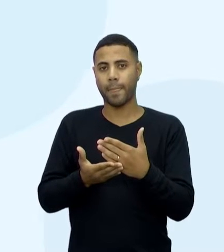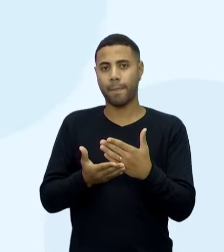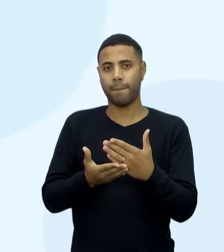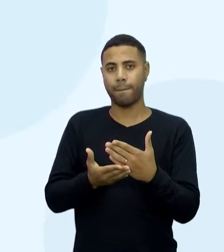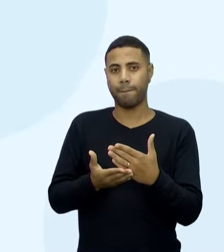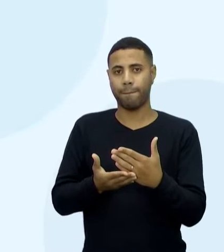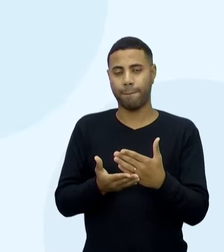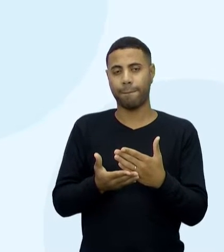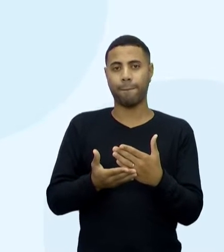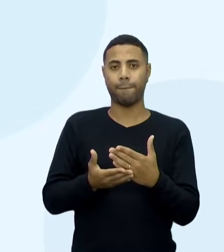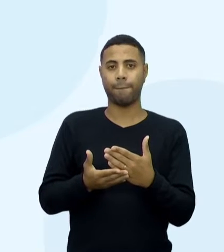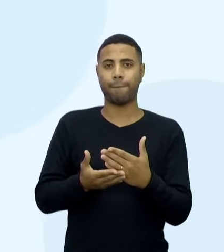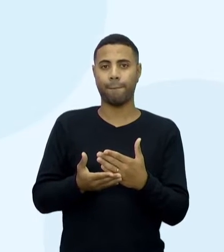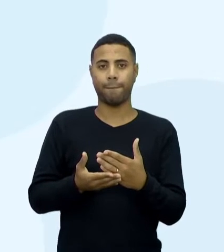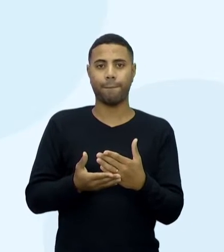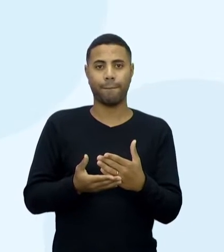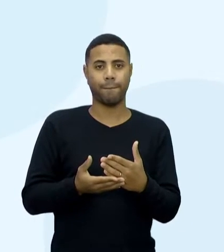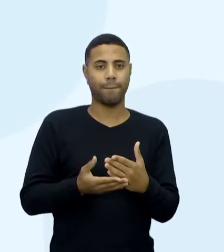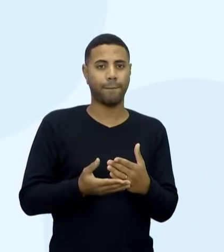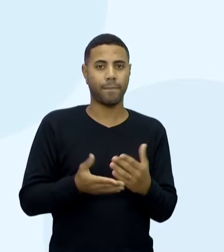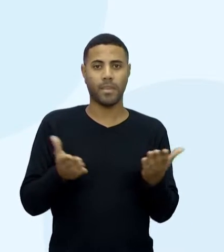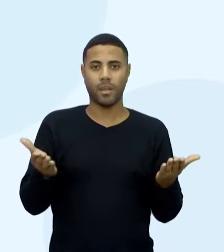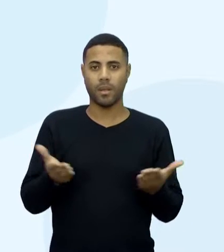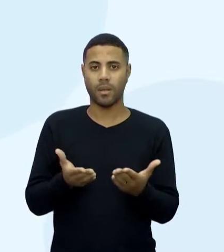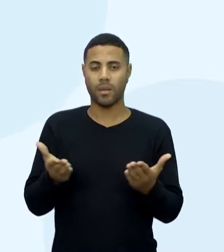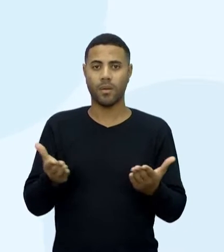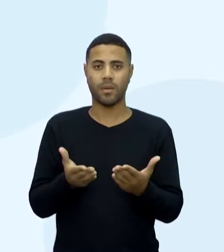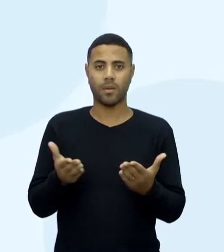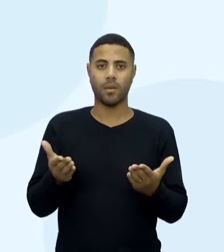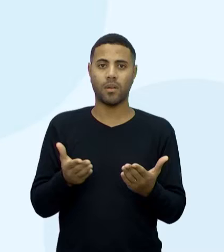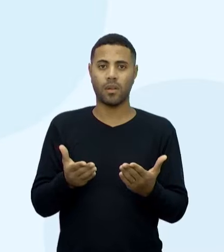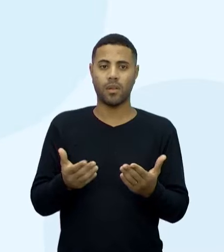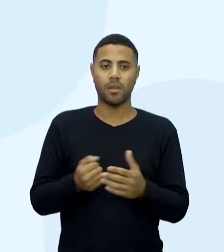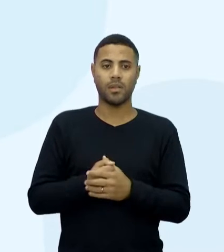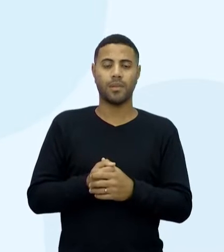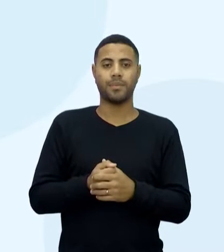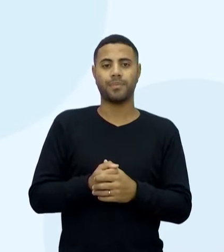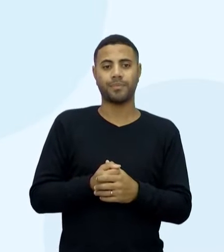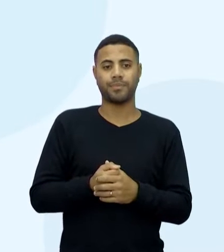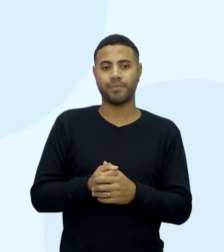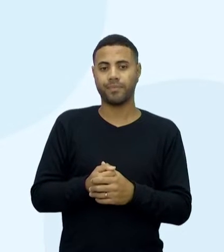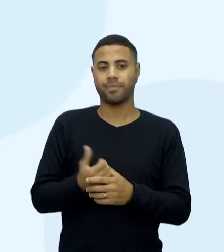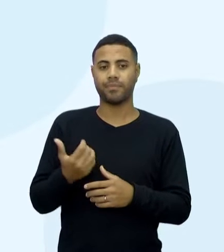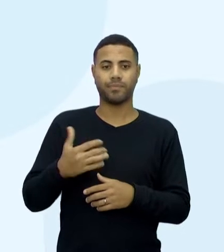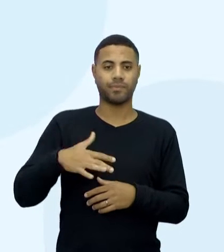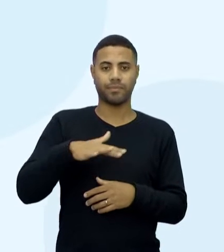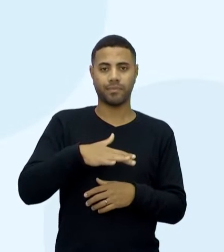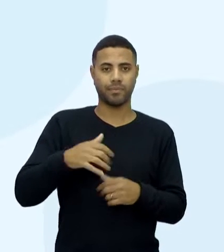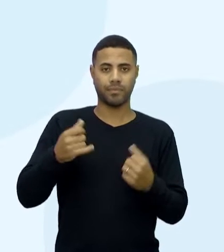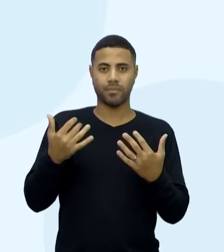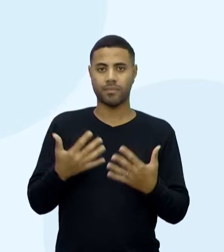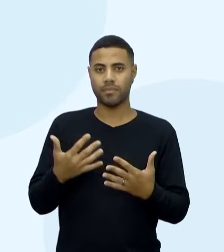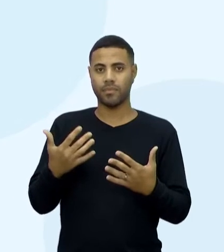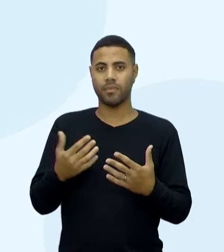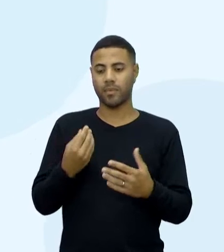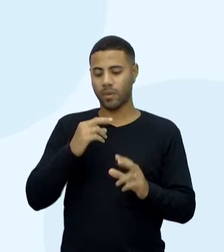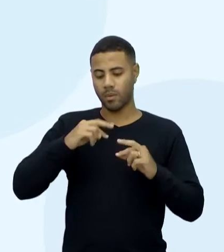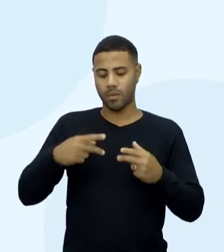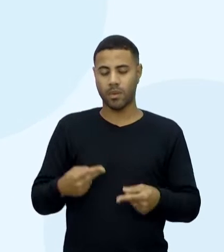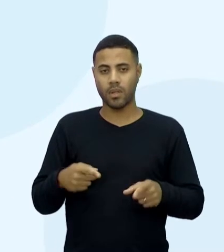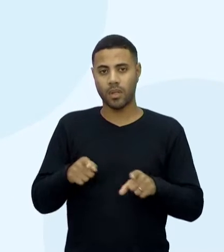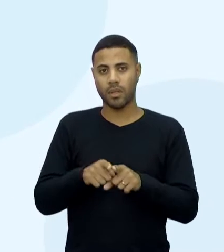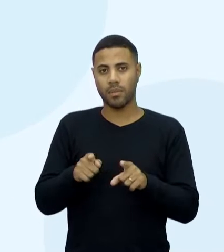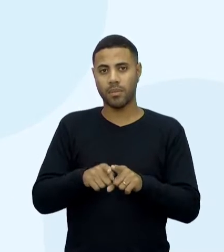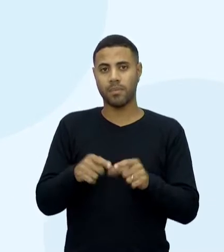tá chegando com essa com esse elogio exacerbado da Razão Humana enquanto um